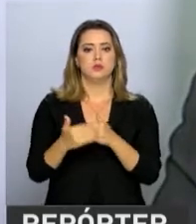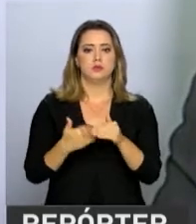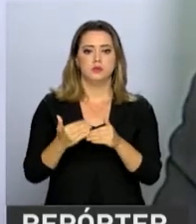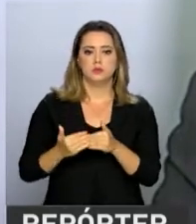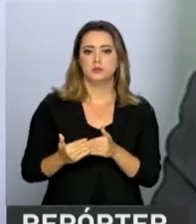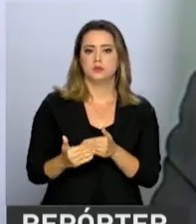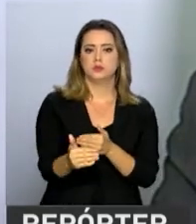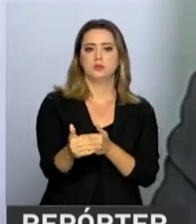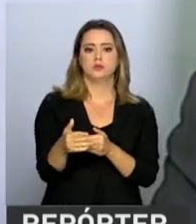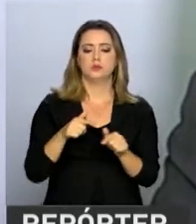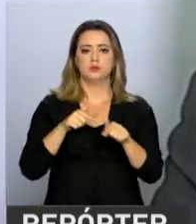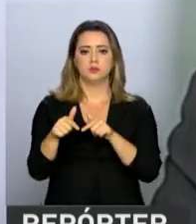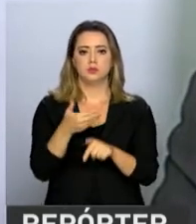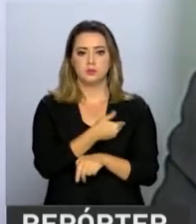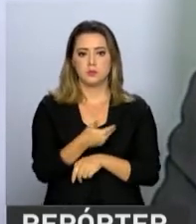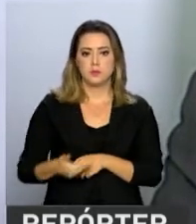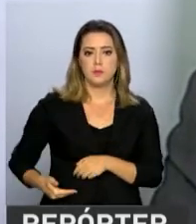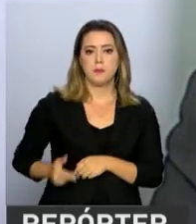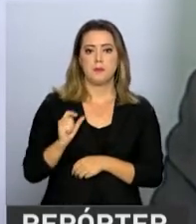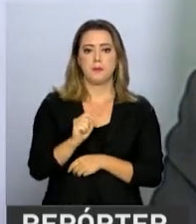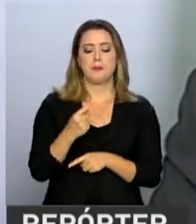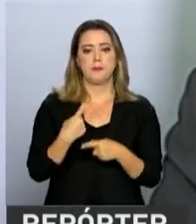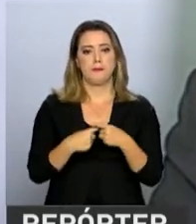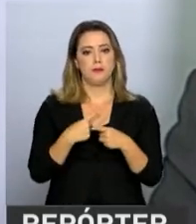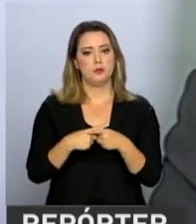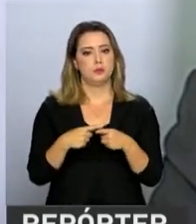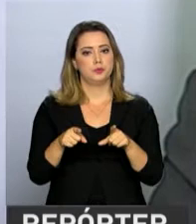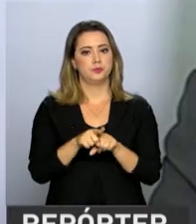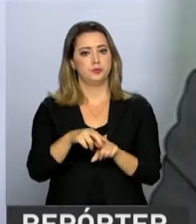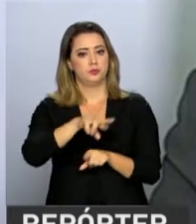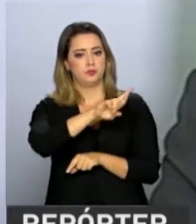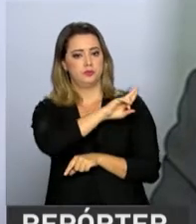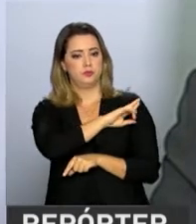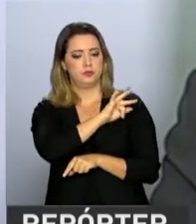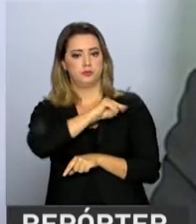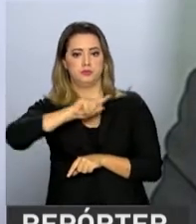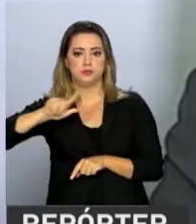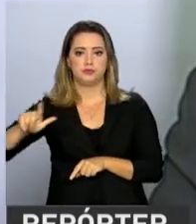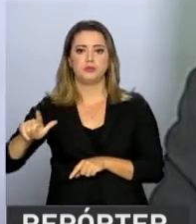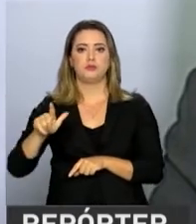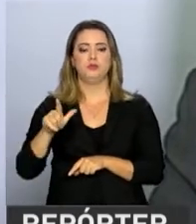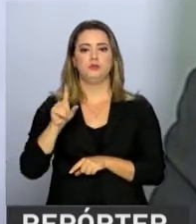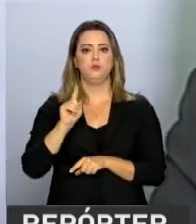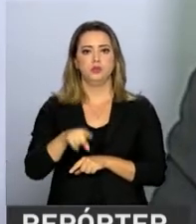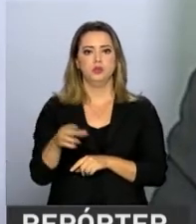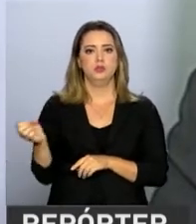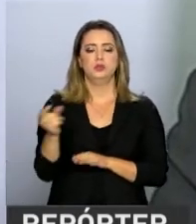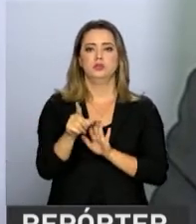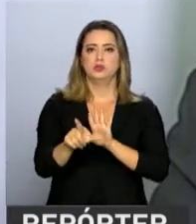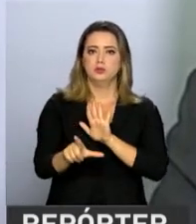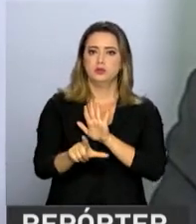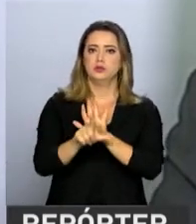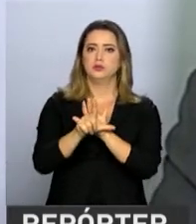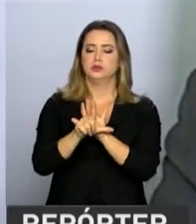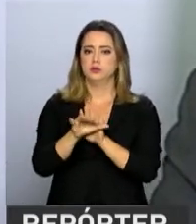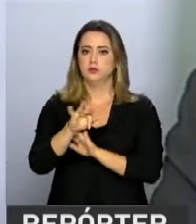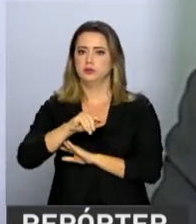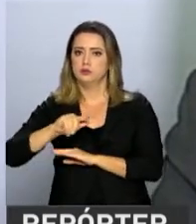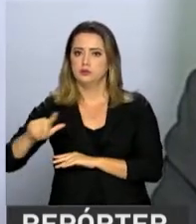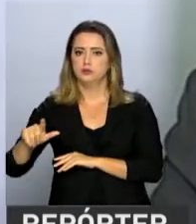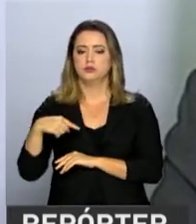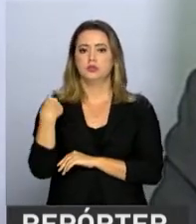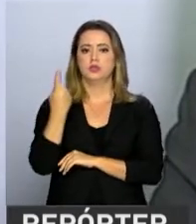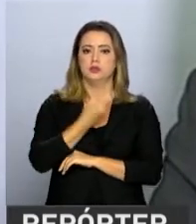das ações do governo no sentido da responsabilidade fiscal e da reforma fiscal né nós